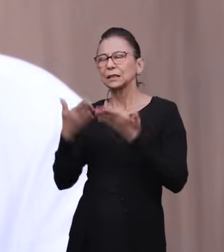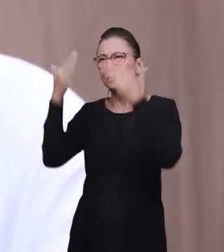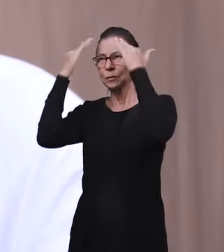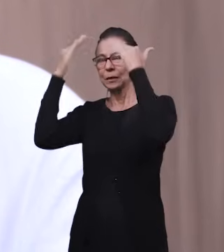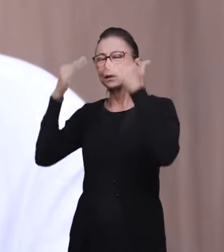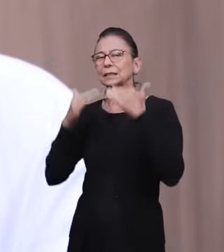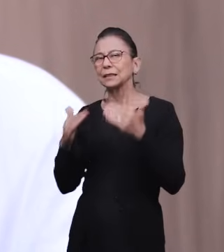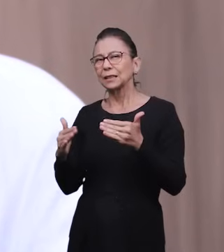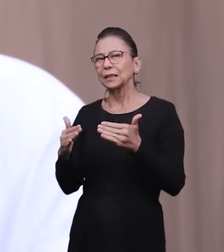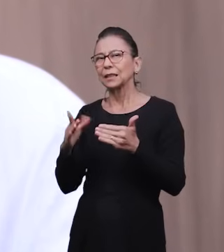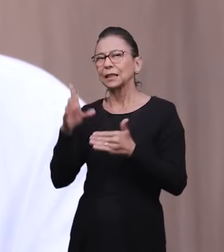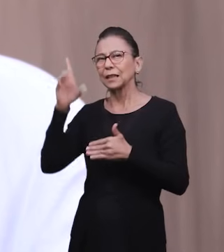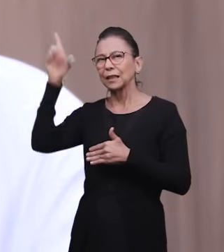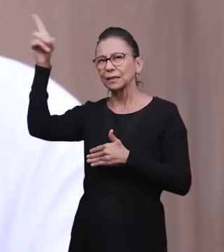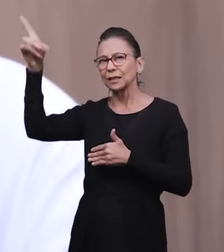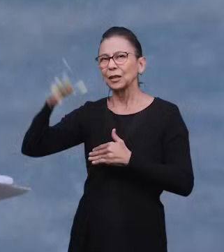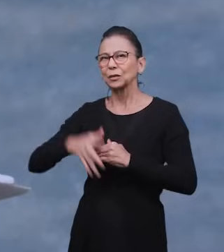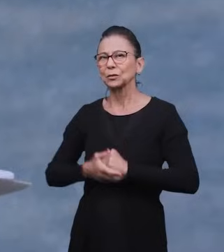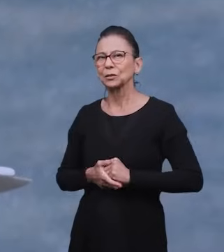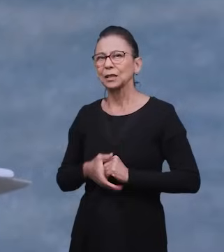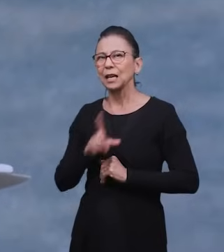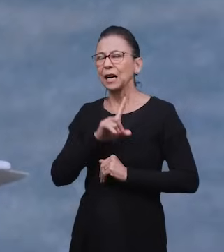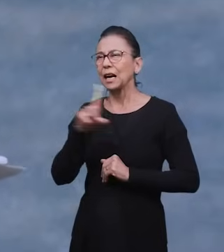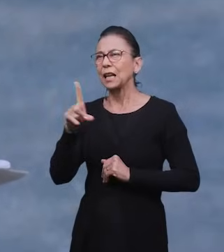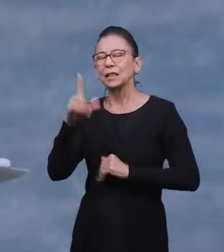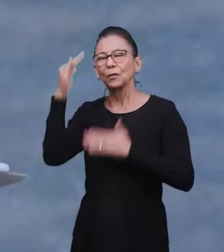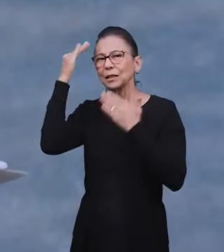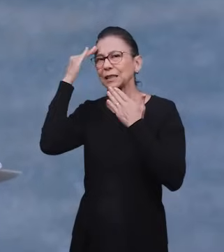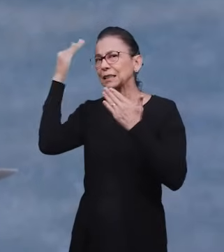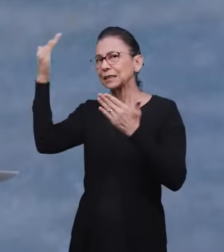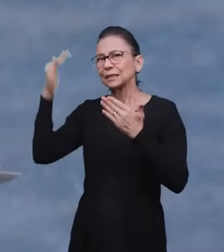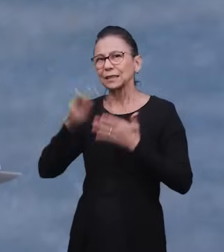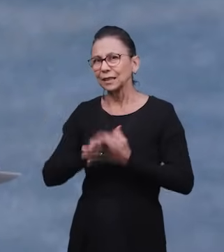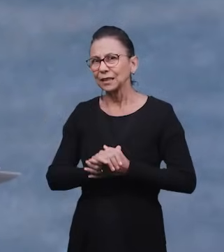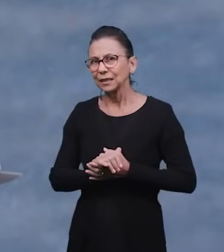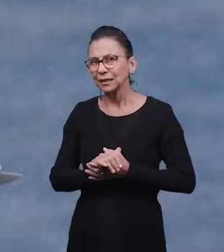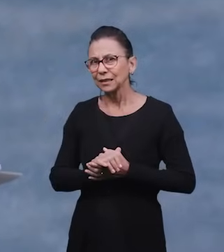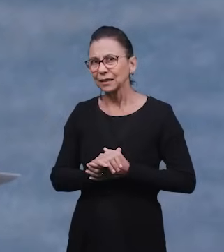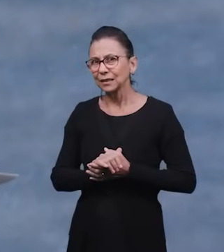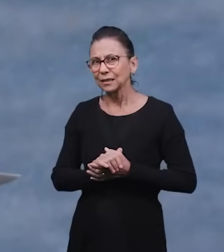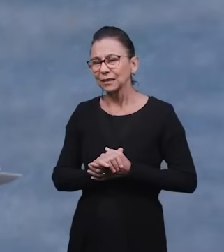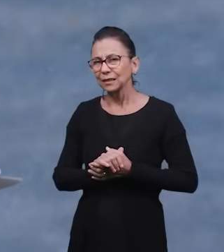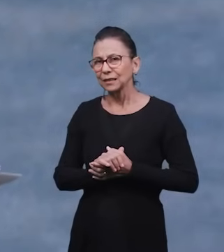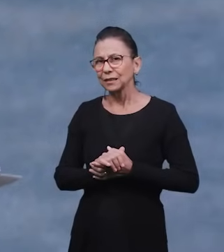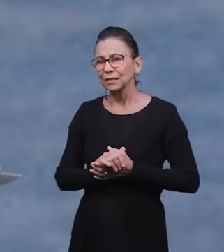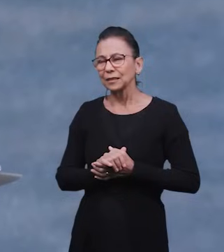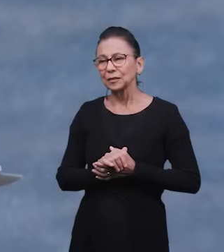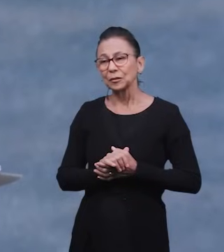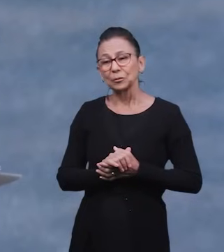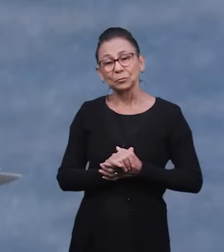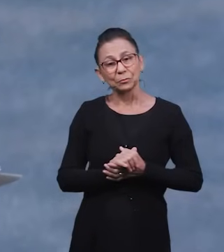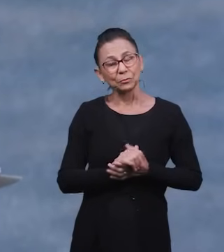daquele que apostatou da fé? Na verdade, se não houver gratidão,